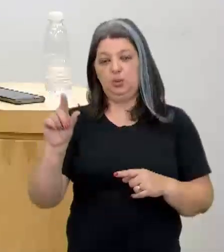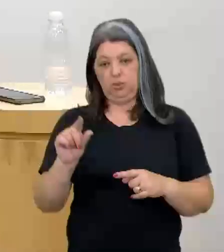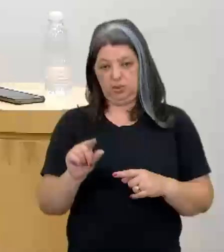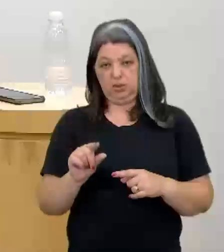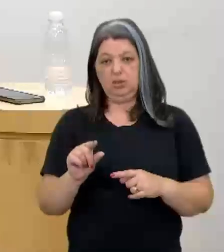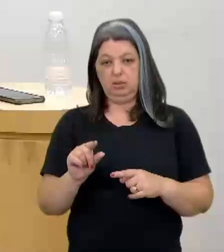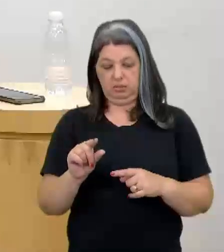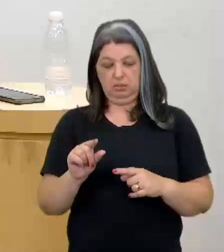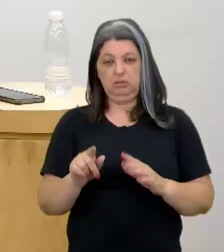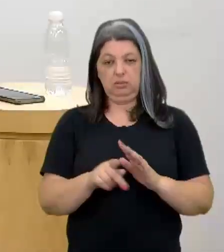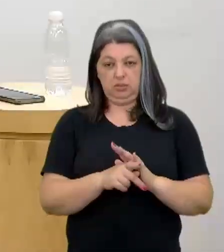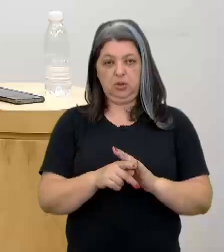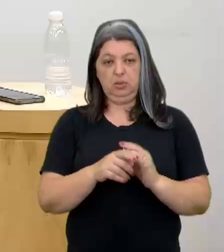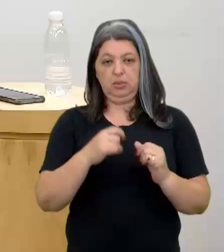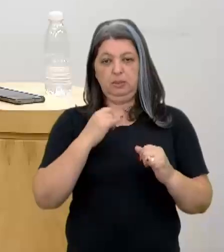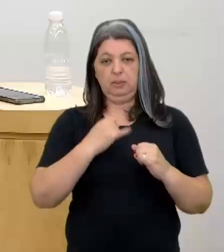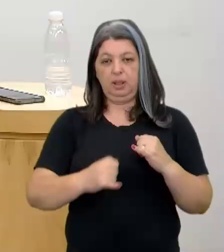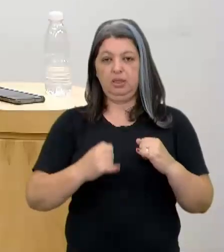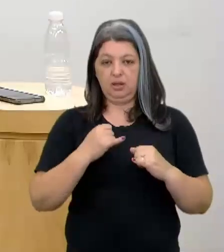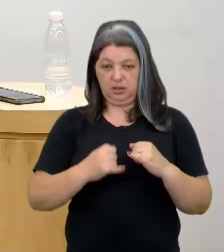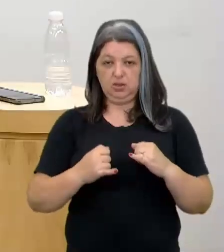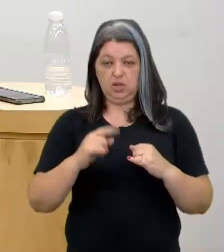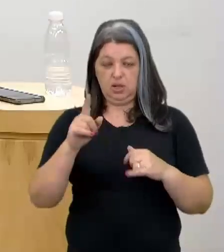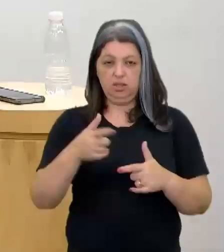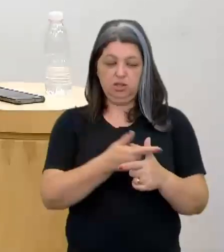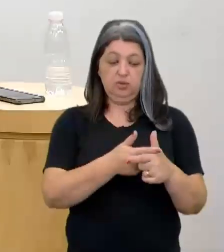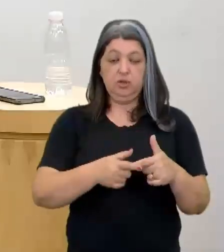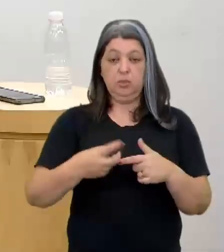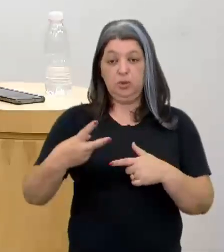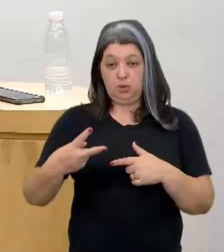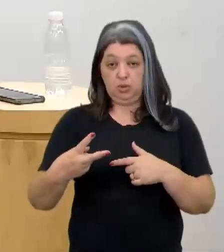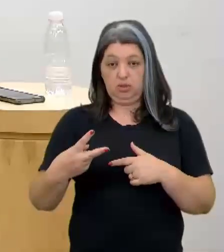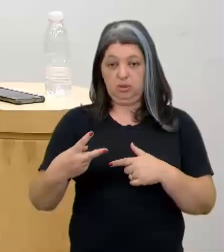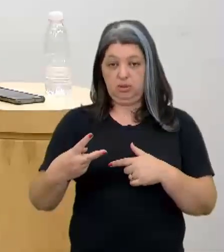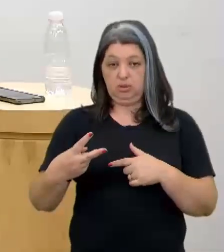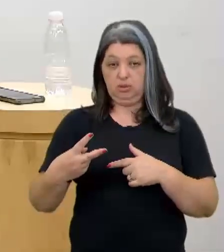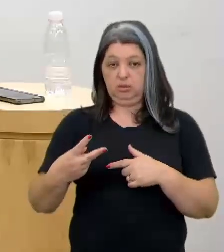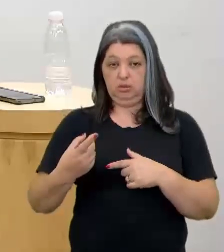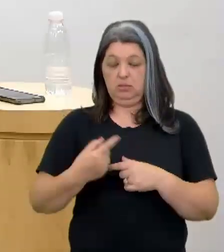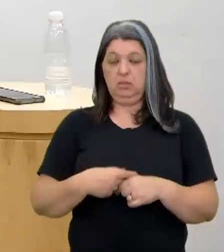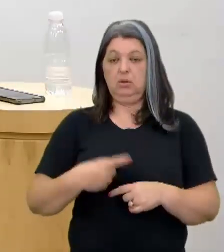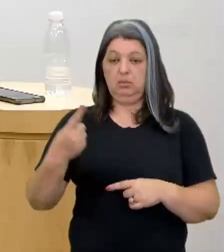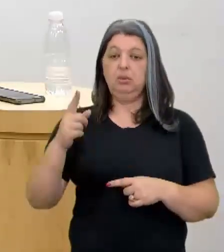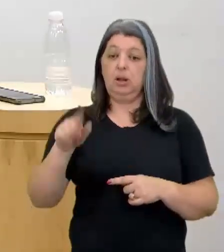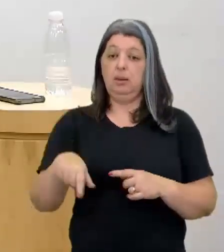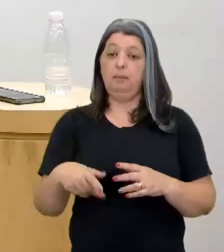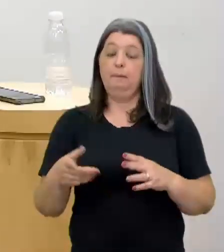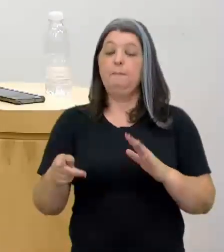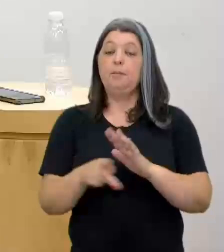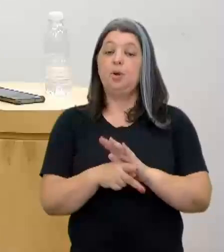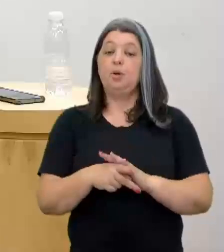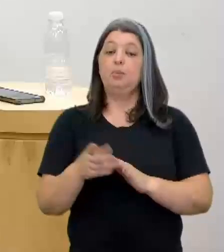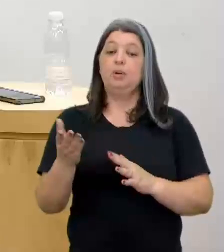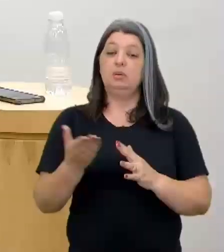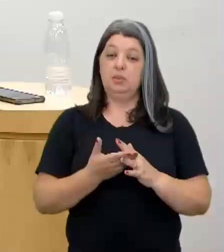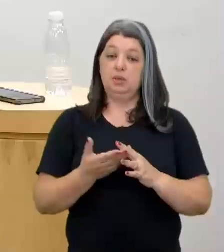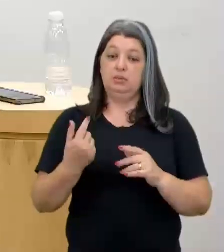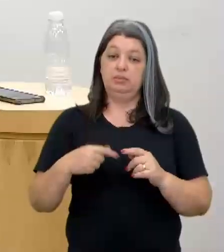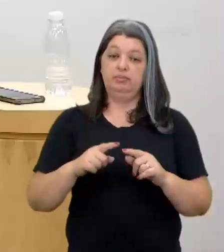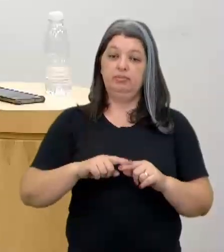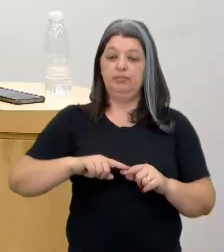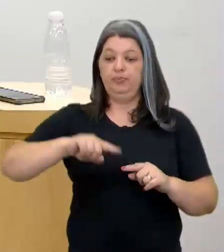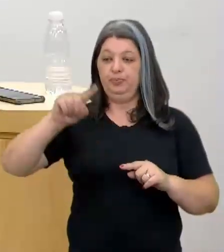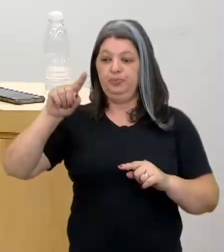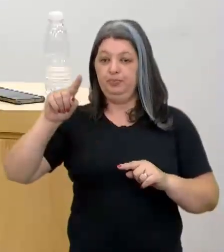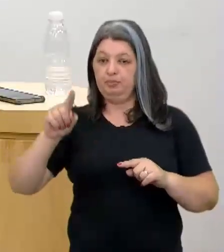metade. Vezes meio é dividido por 2. Então, se a curva batia no 1 e no menos 1, metade de 1 é meio. Então, ela vai subir meio, vai